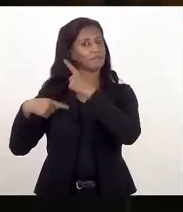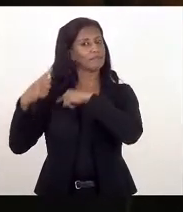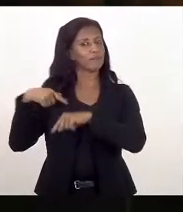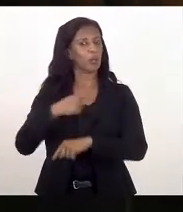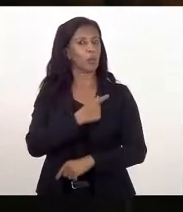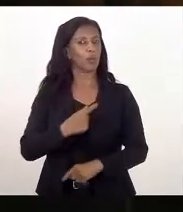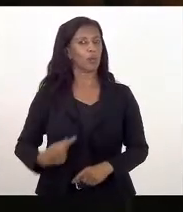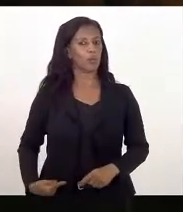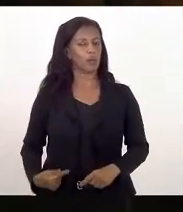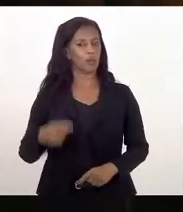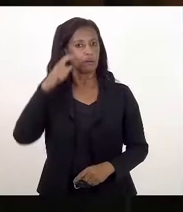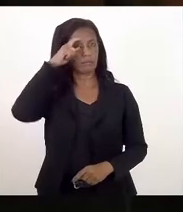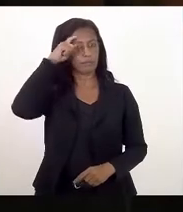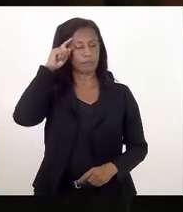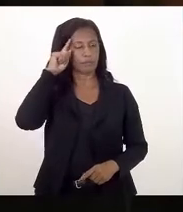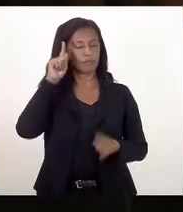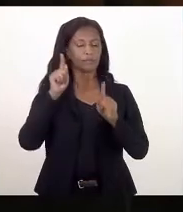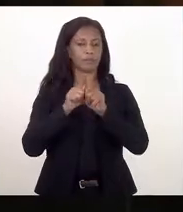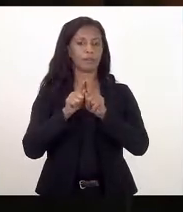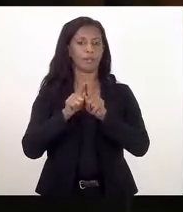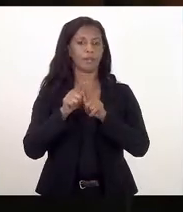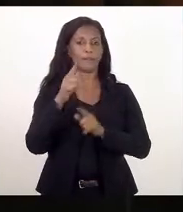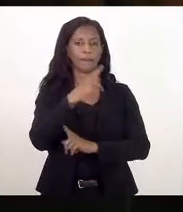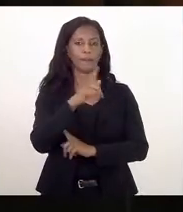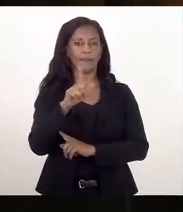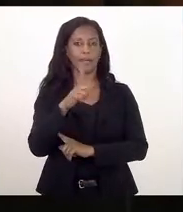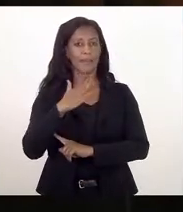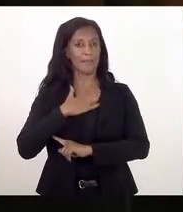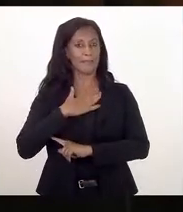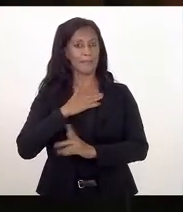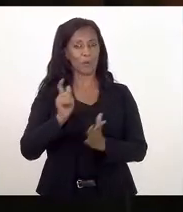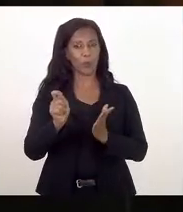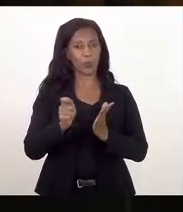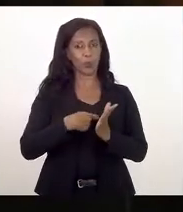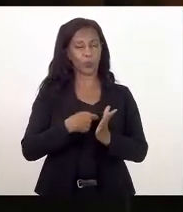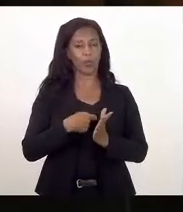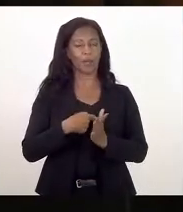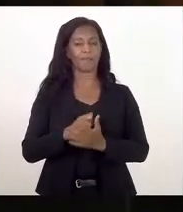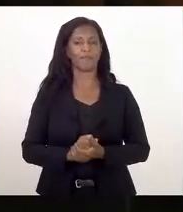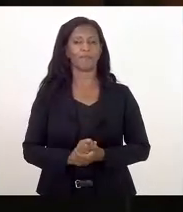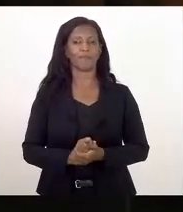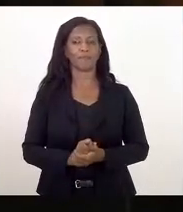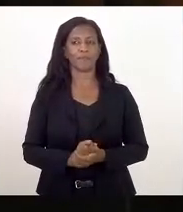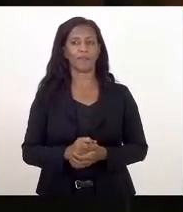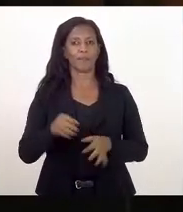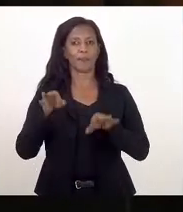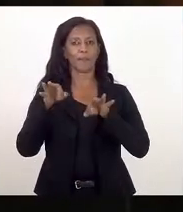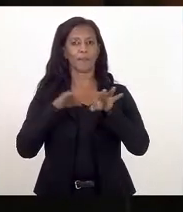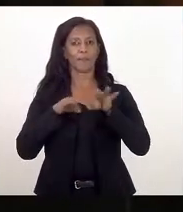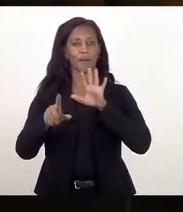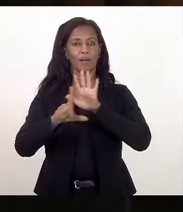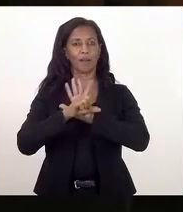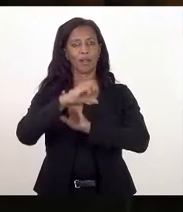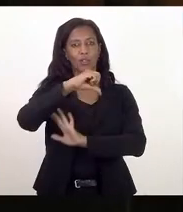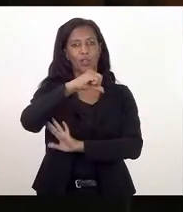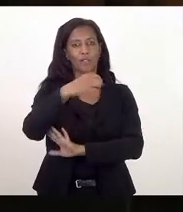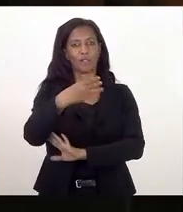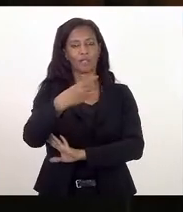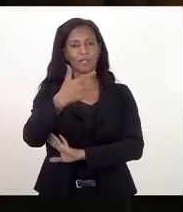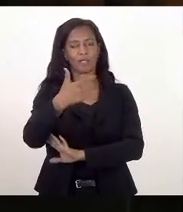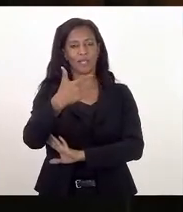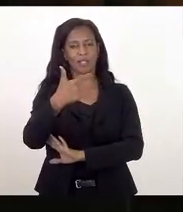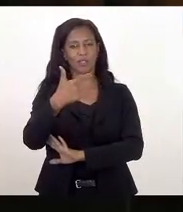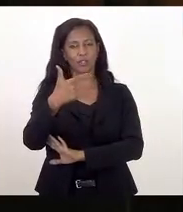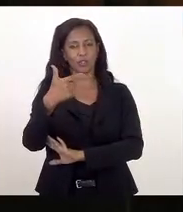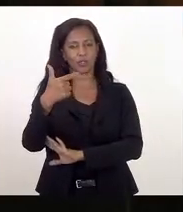governador Cláudio Castro sancionou um projeto de minha autoria, que é o projeto de lei 9372 de